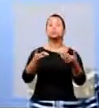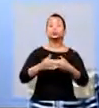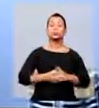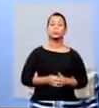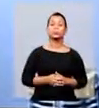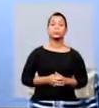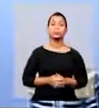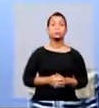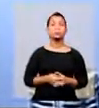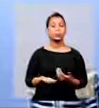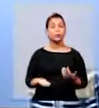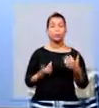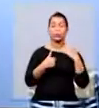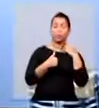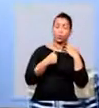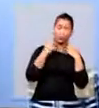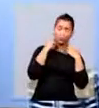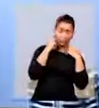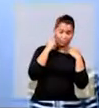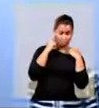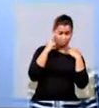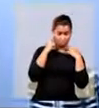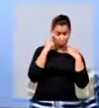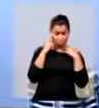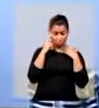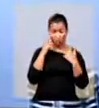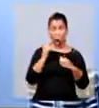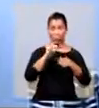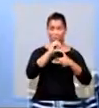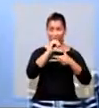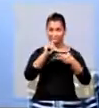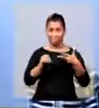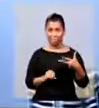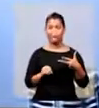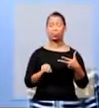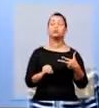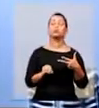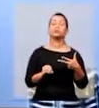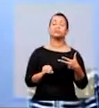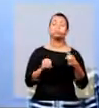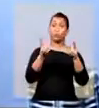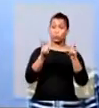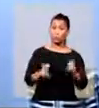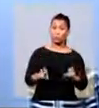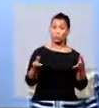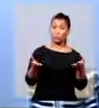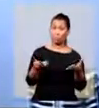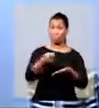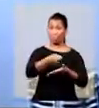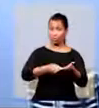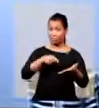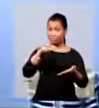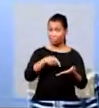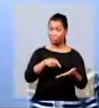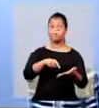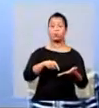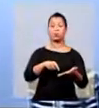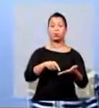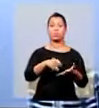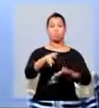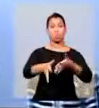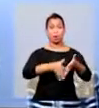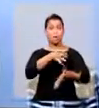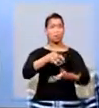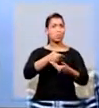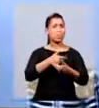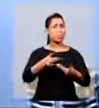dentro né, do tema do Enem, que foi em relação a Libras, acho que foi uma coisa que ninguém esperava, né? Tanto é que tem